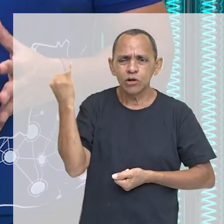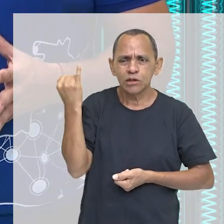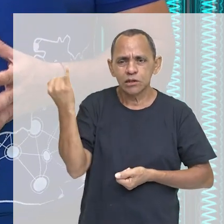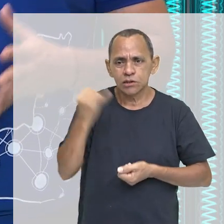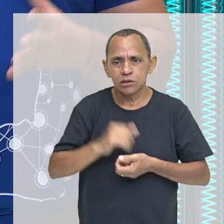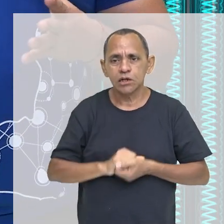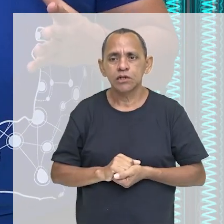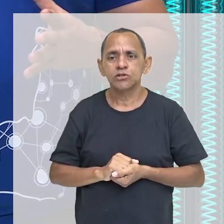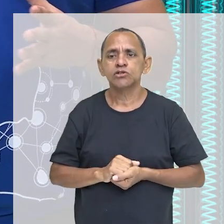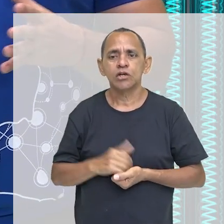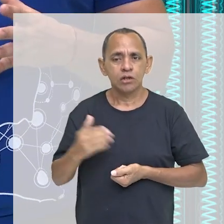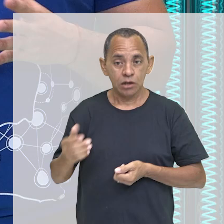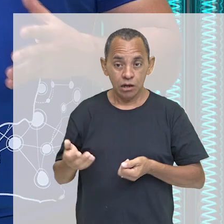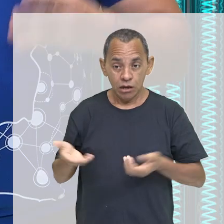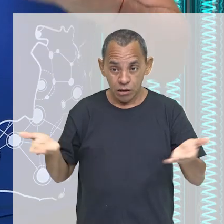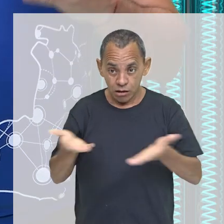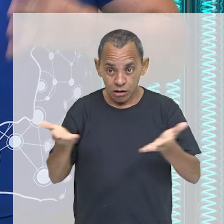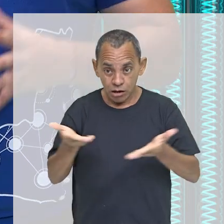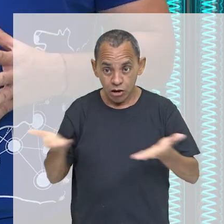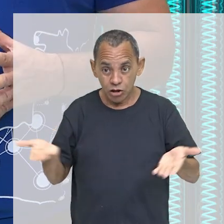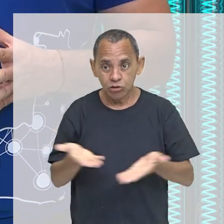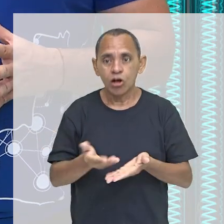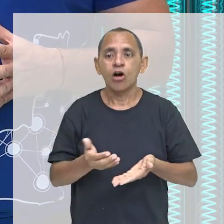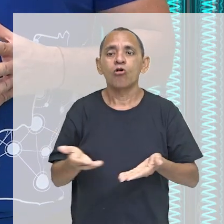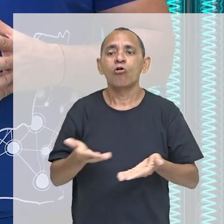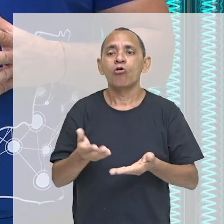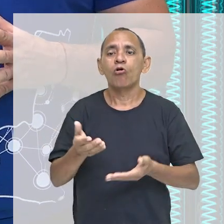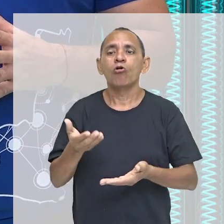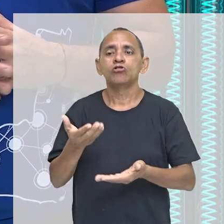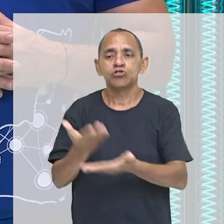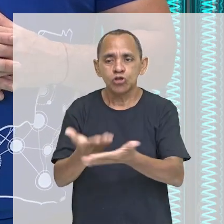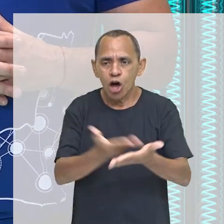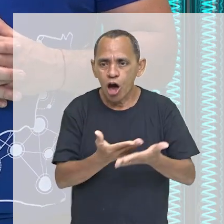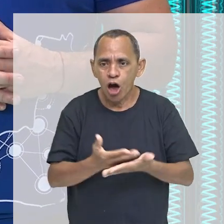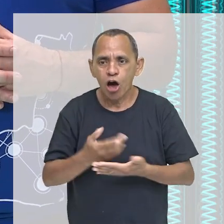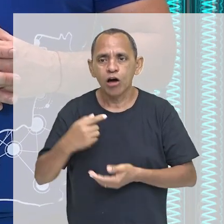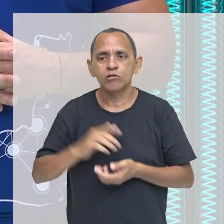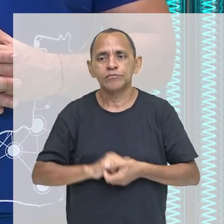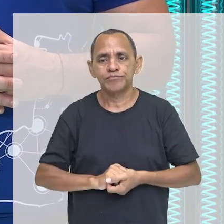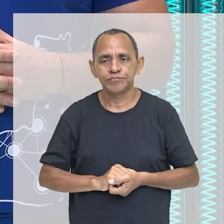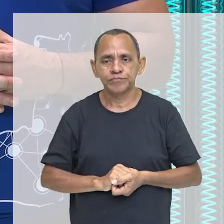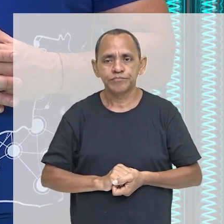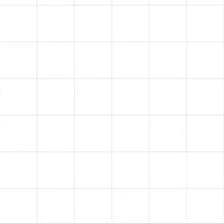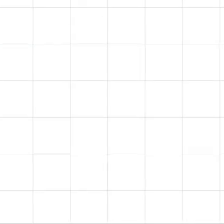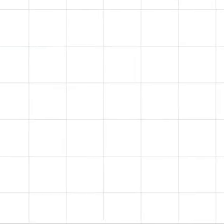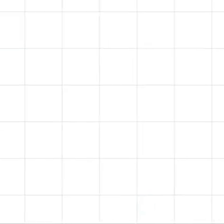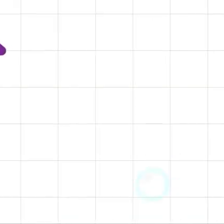a nossa aula de hoje. Espero que vocês tenham gostado e aprendido um pouco aí sobre a história da língua inglesa.